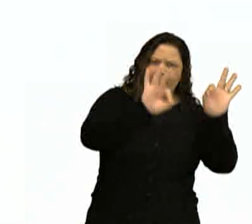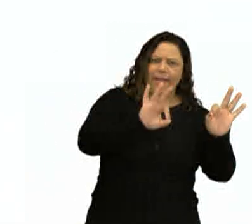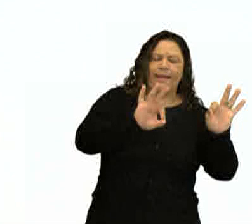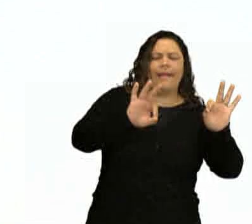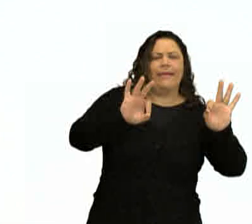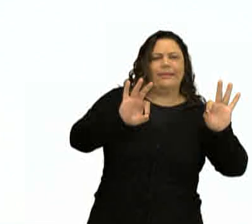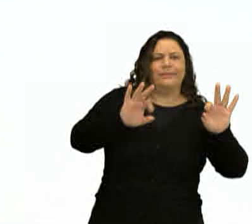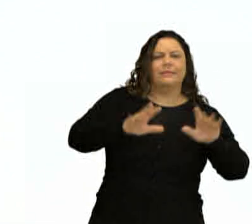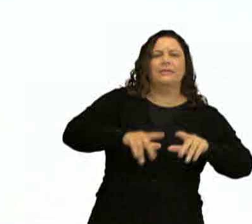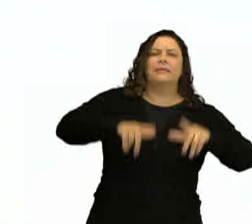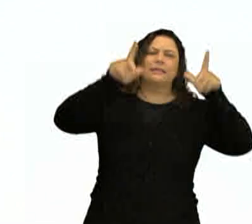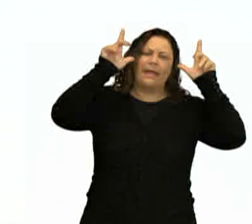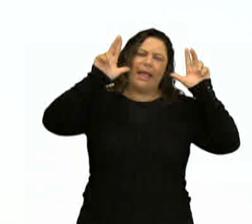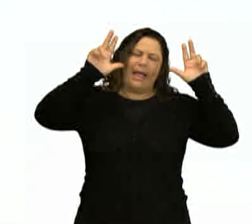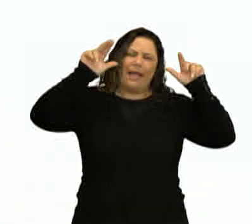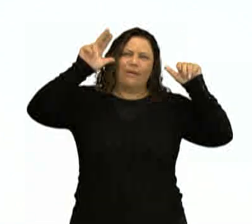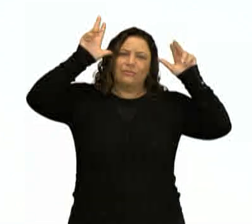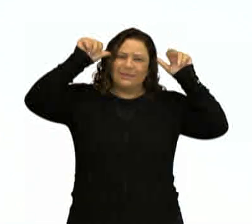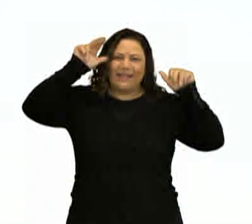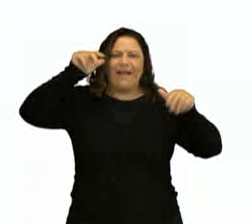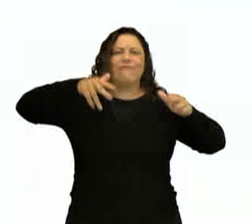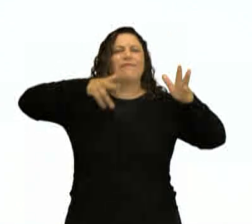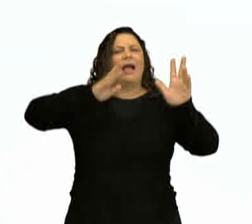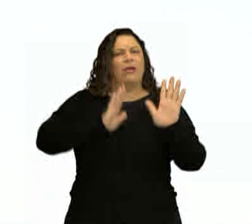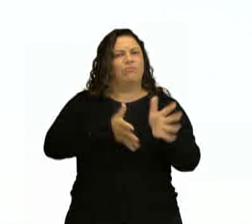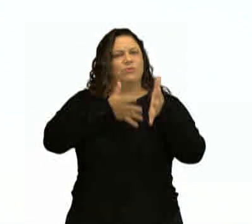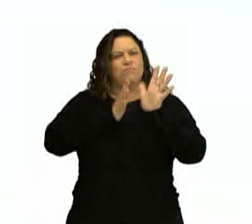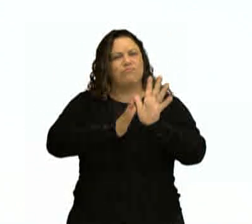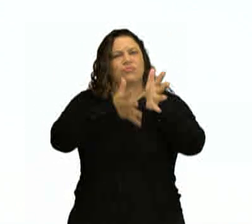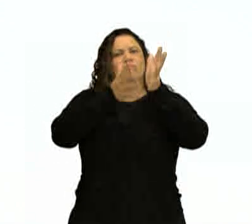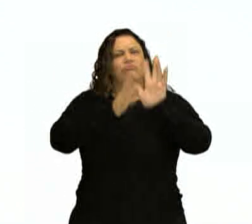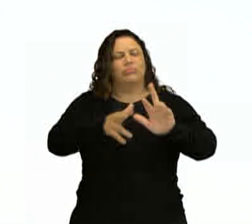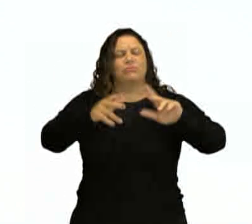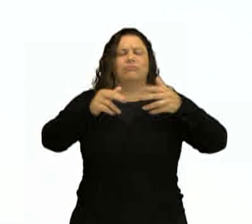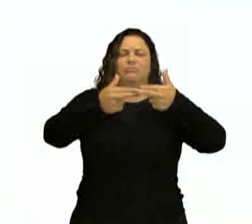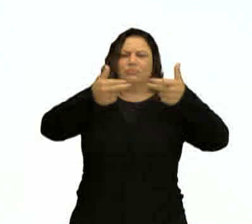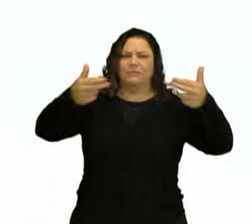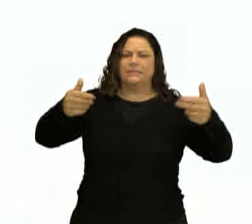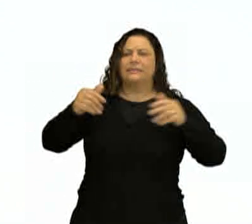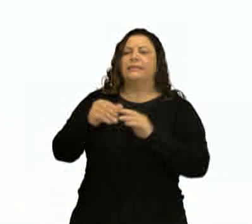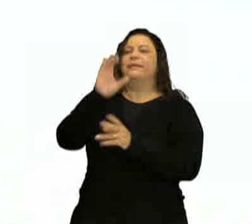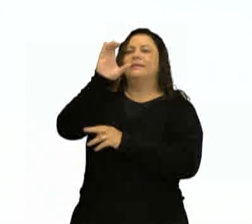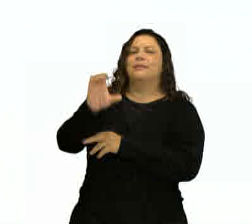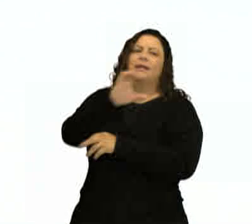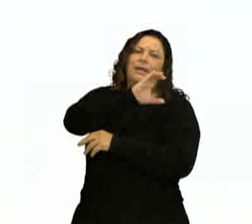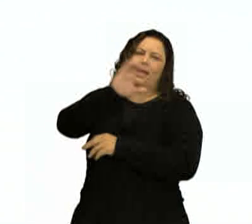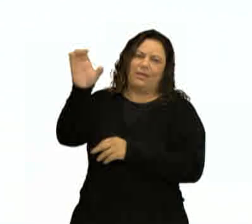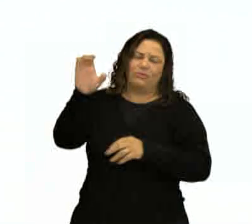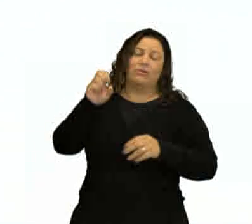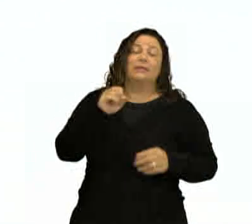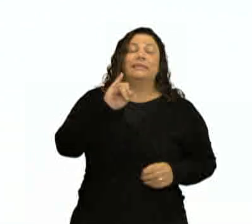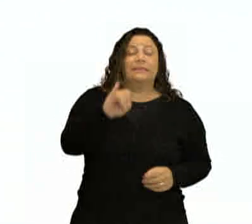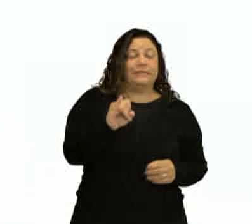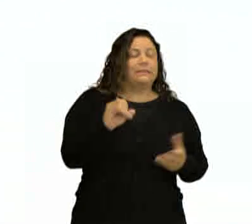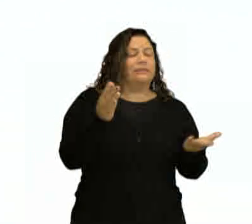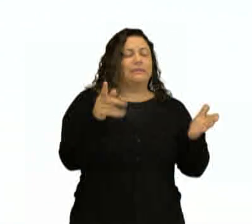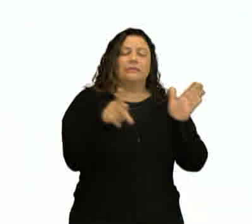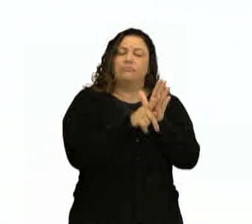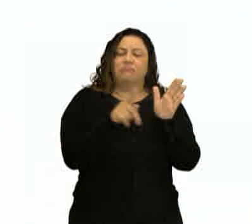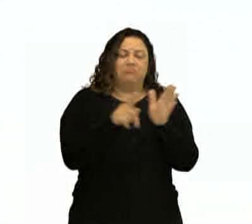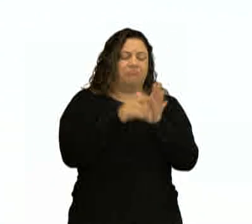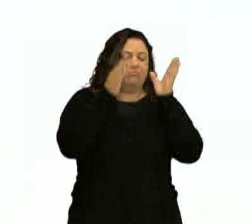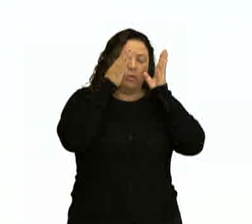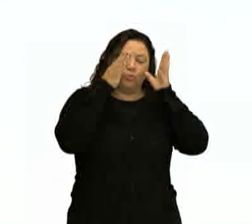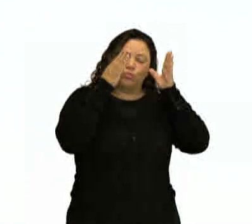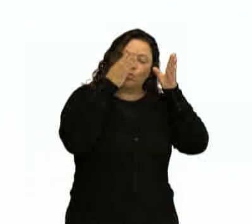né, e cenas também da Igreja Católica. Então, retomando, né, se ele era um mestre do vitral, ele poderia